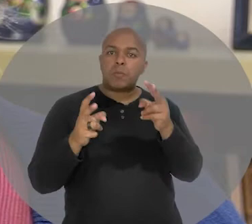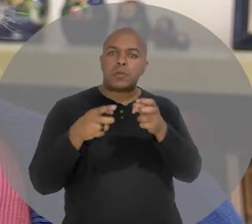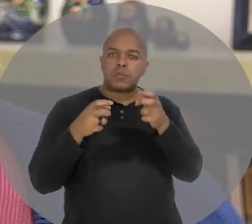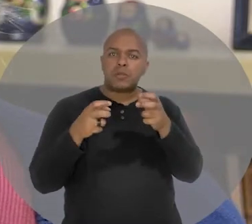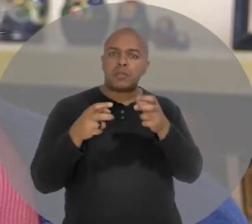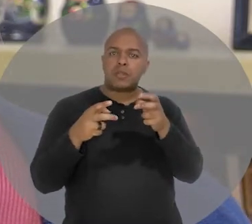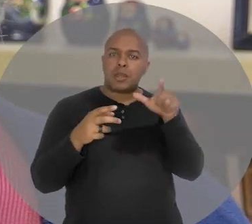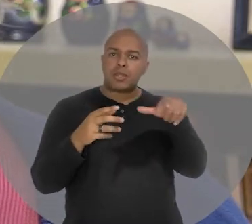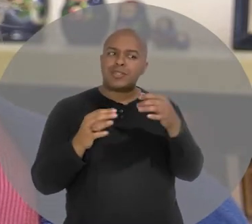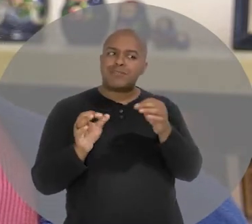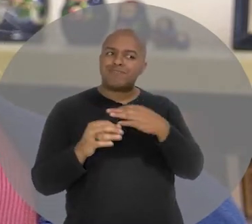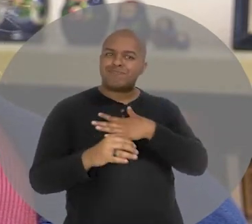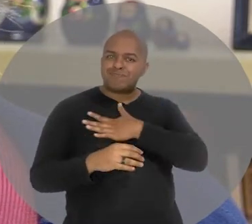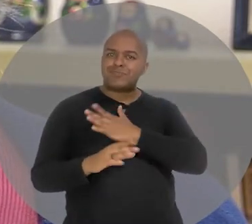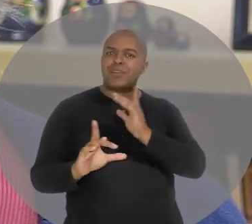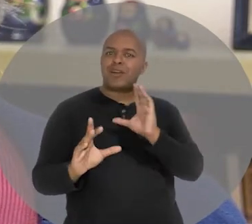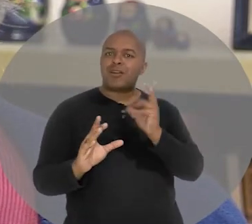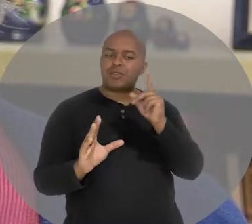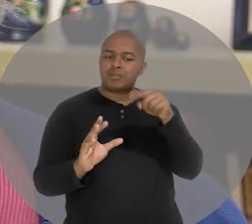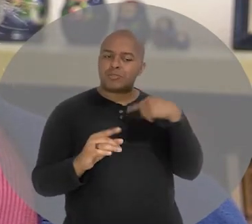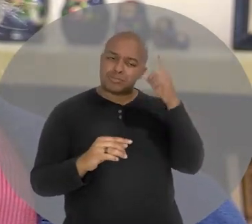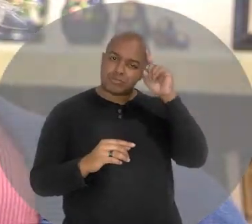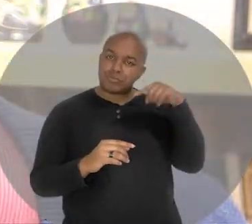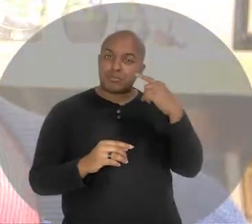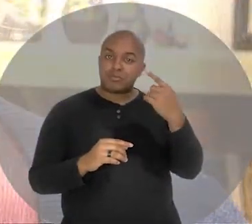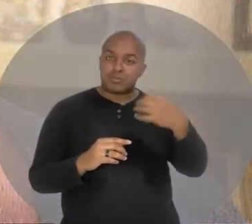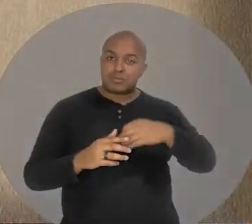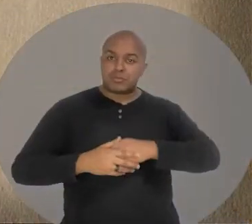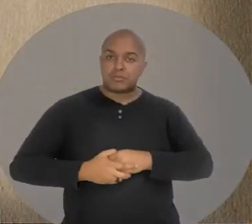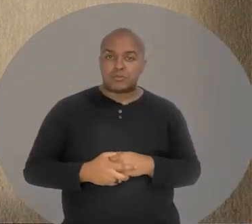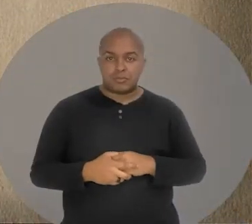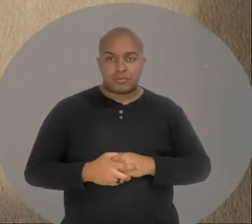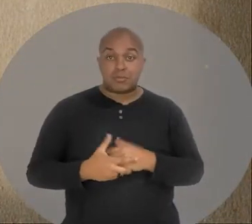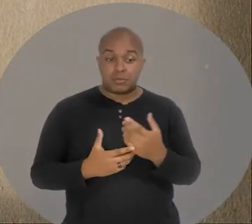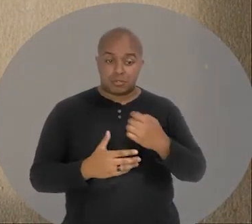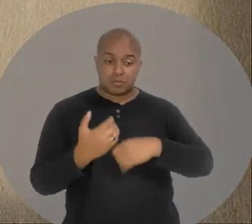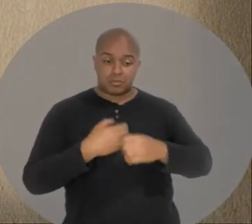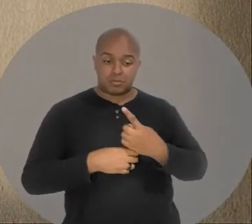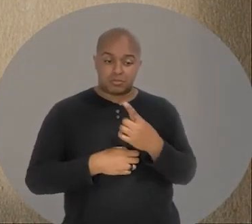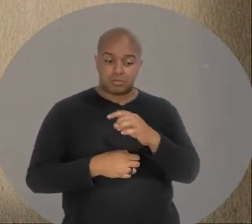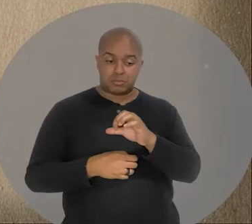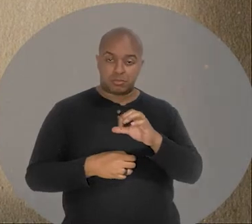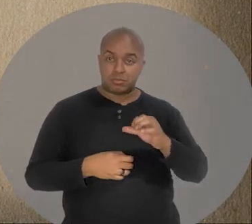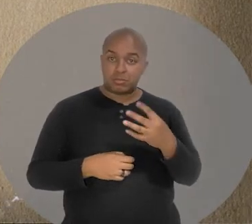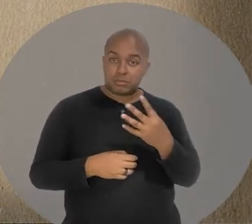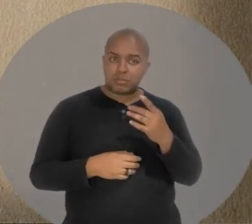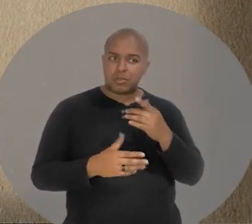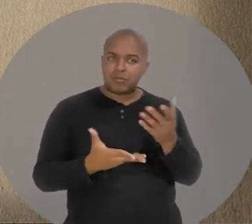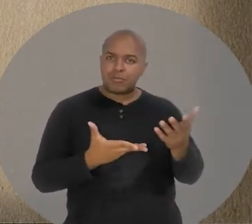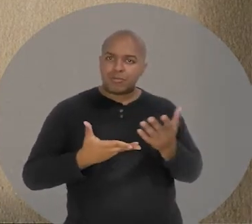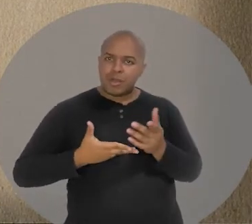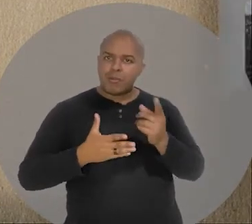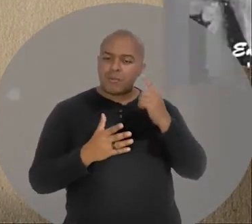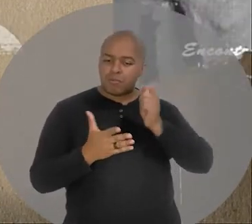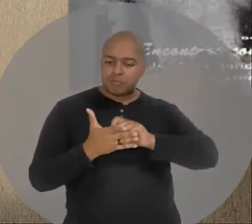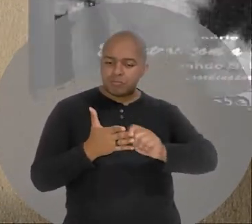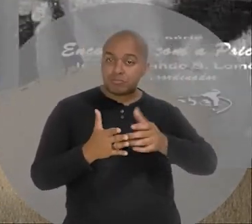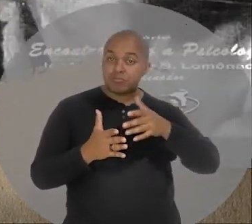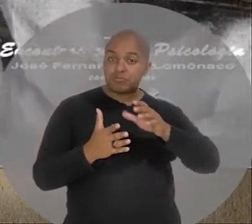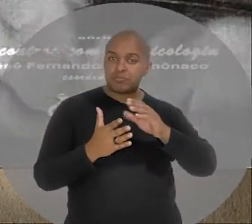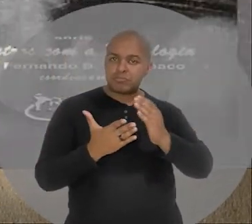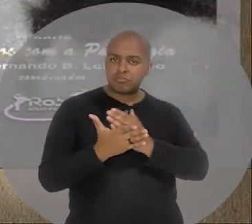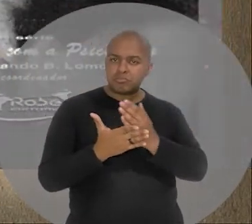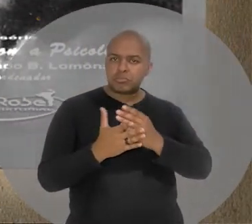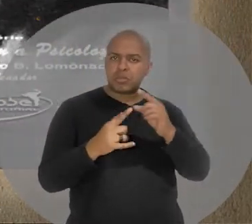esse preconceito presente no nosso dia a dia. Em 1994, fui convidada a escrever um livro sobre